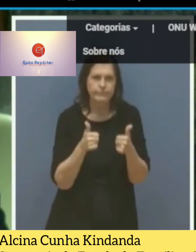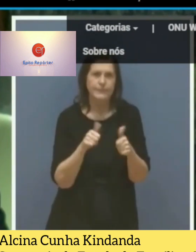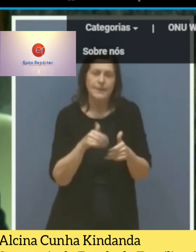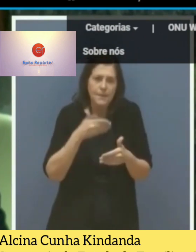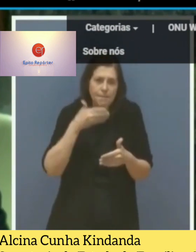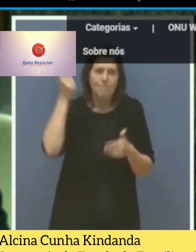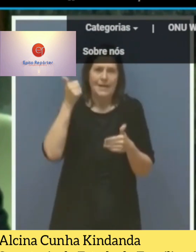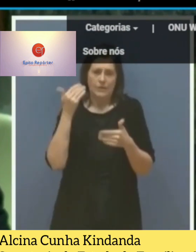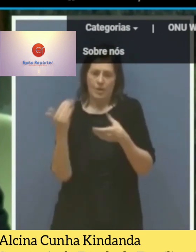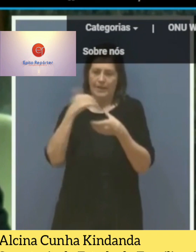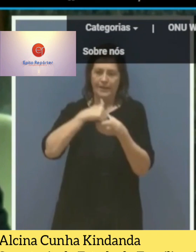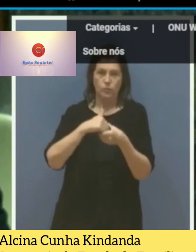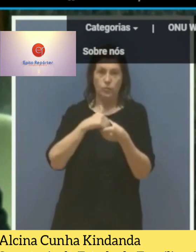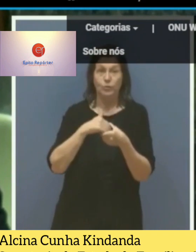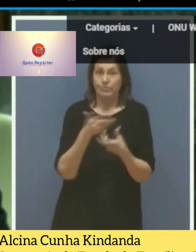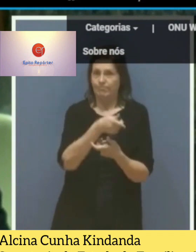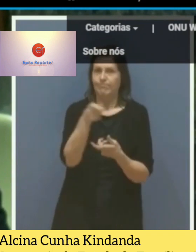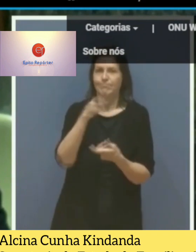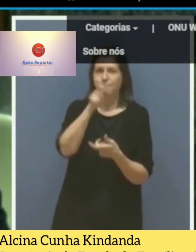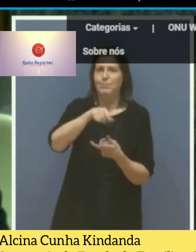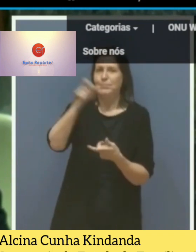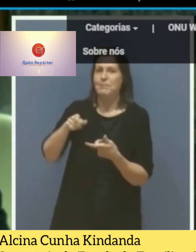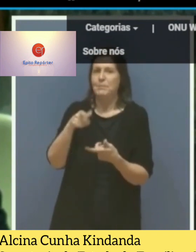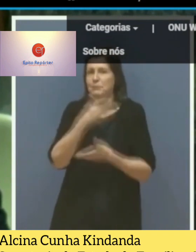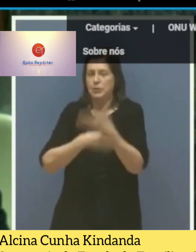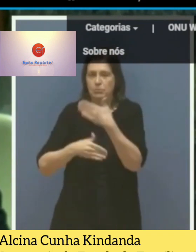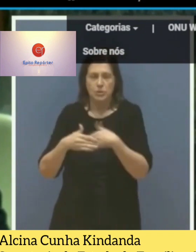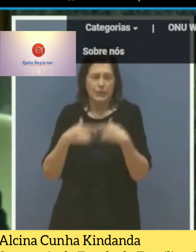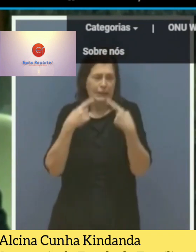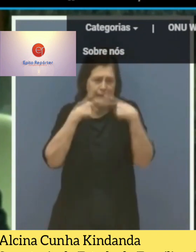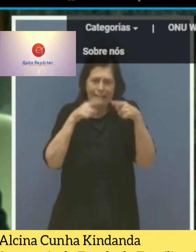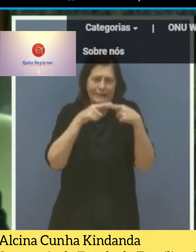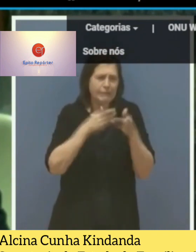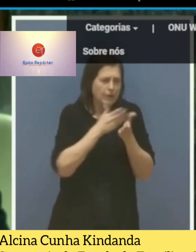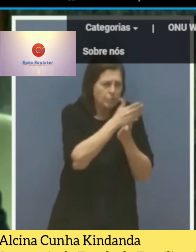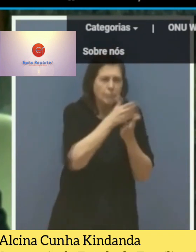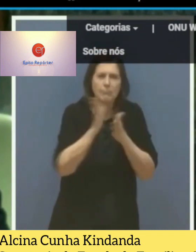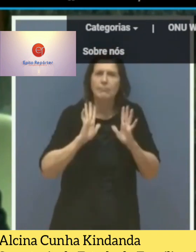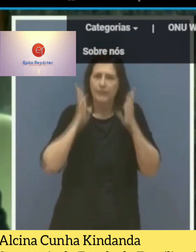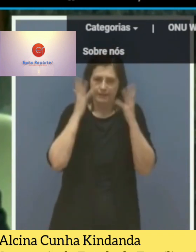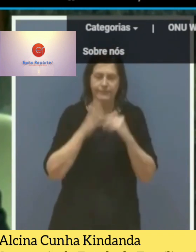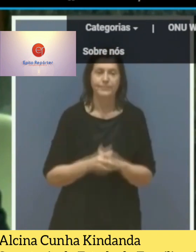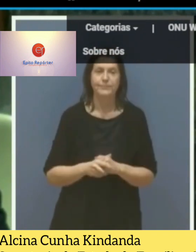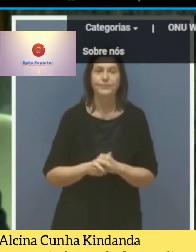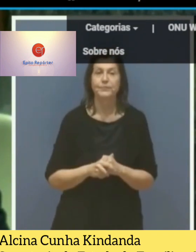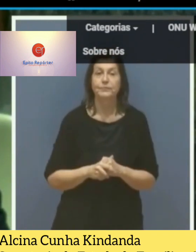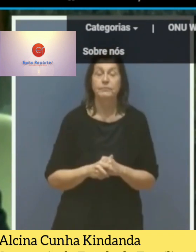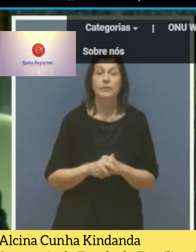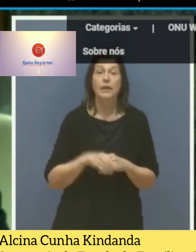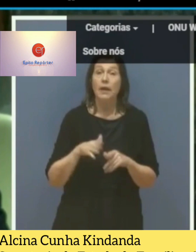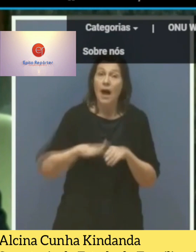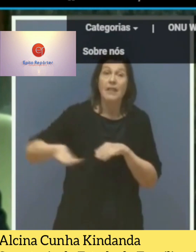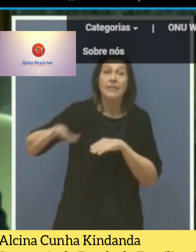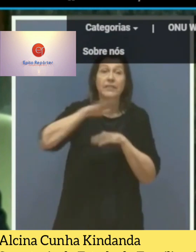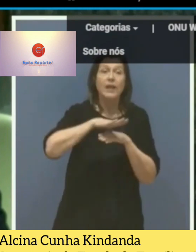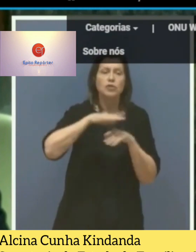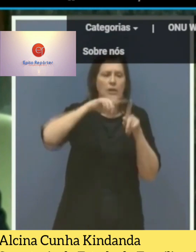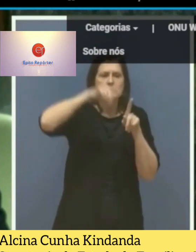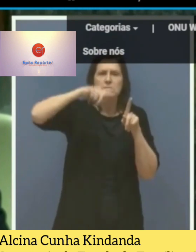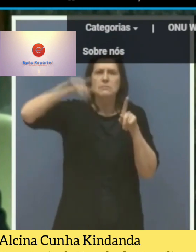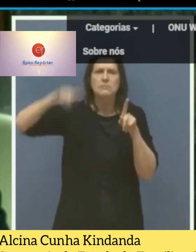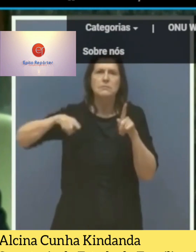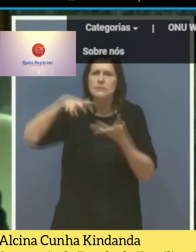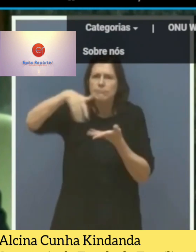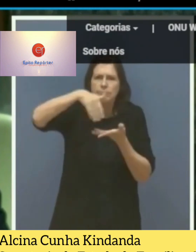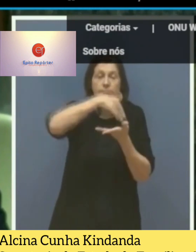nos vários domínios segundo dados do Instituto Nacional de estatística Angola tem uma população estimada em